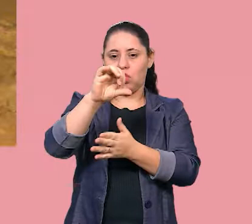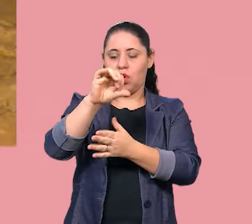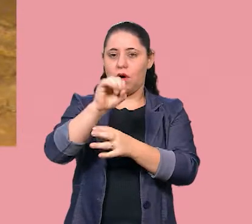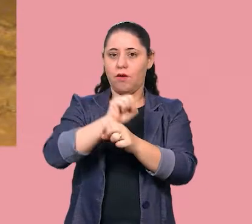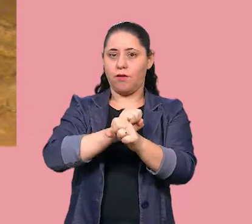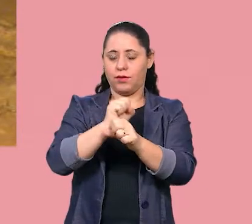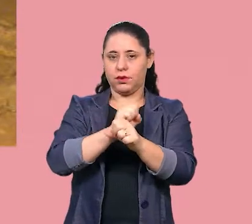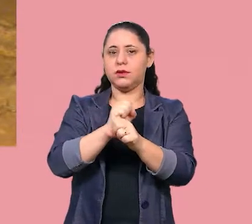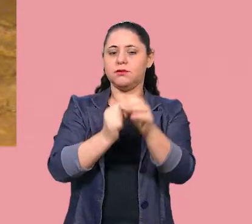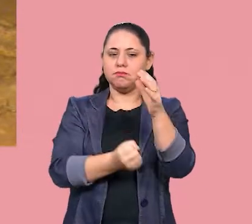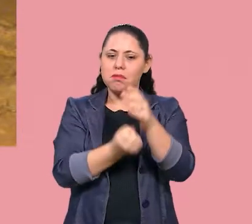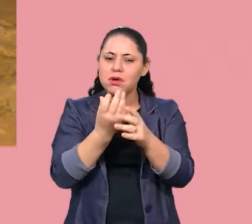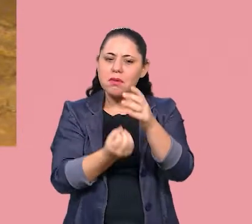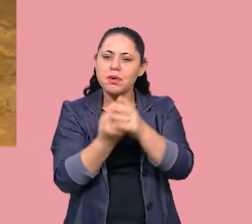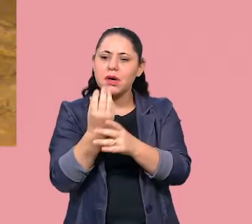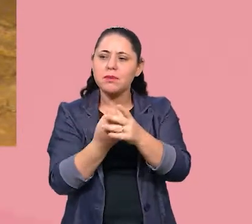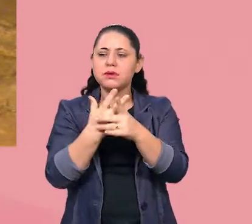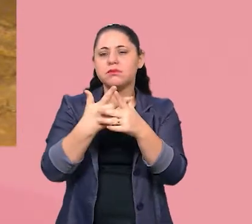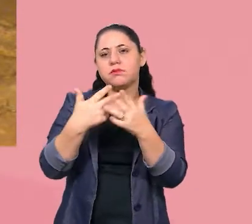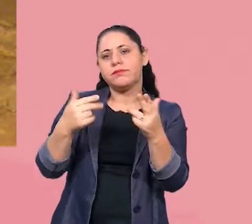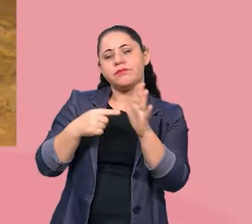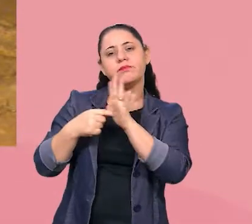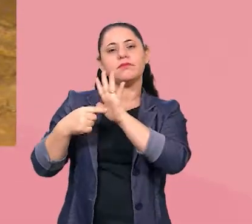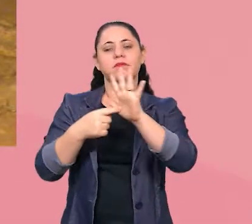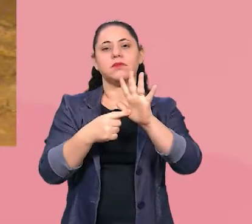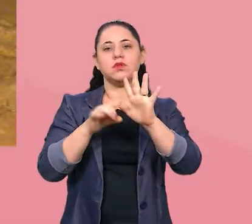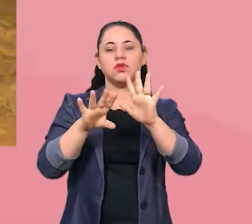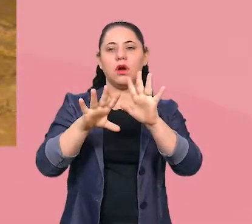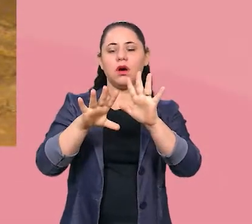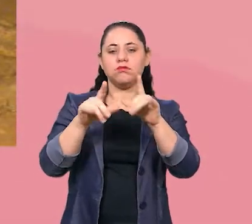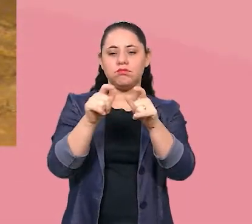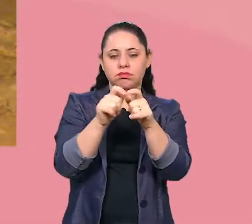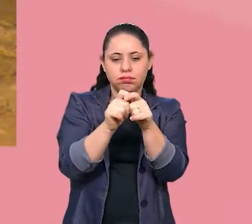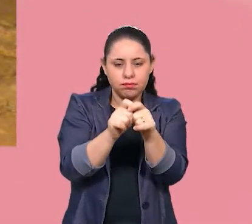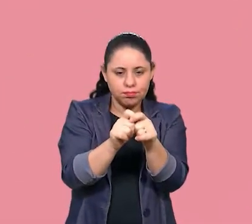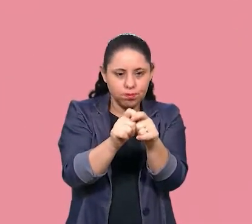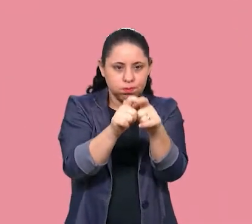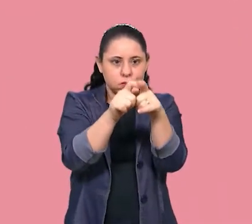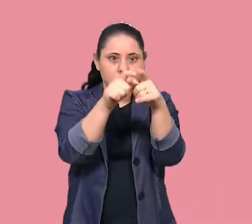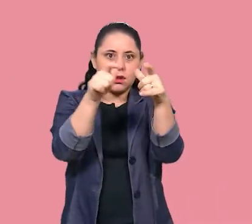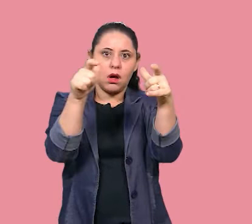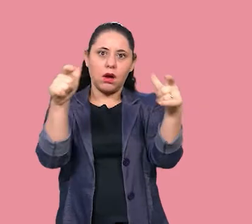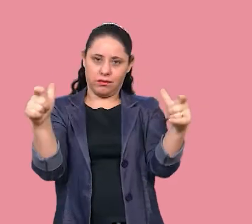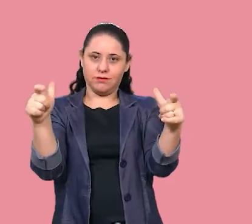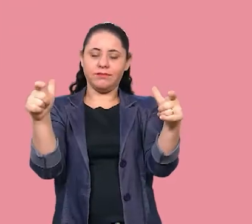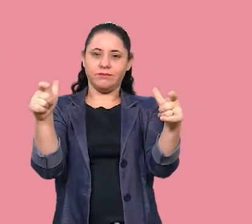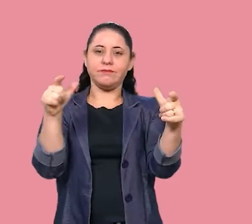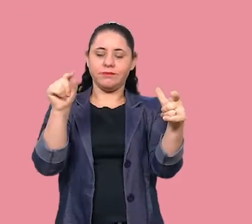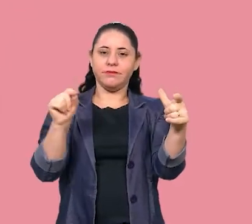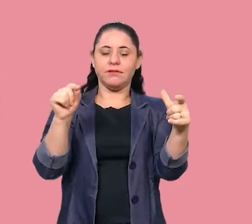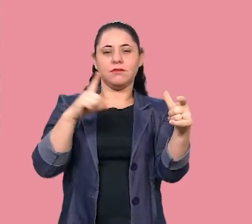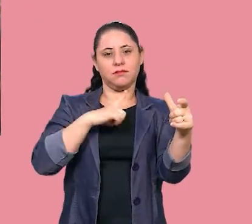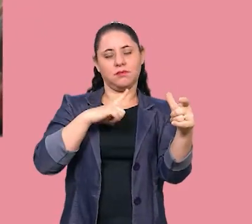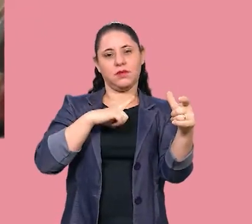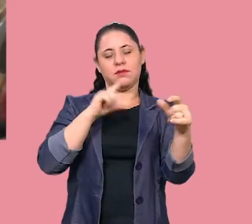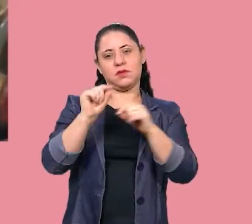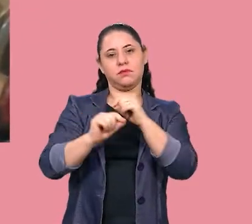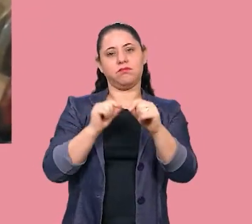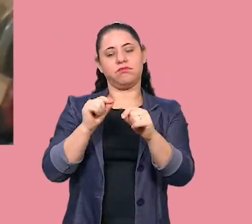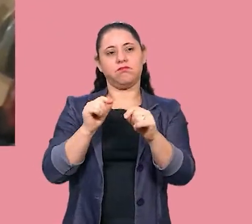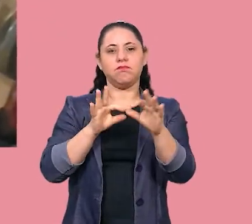9 anos dentro dessa produção. Nós só pegamos aquilo que era micro e tornamos aquilo macro, né,